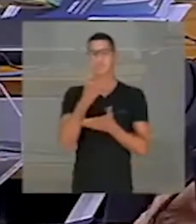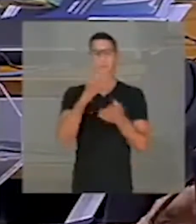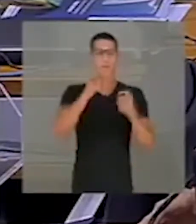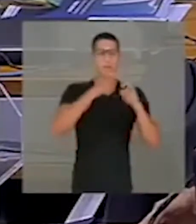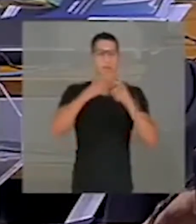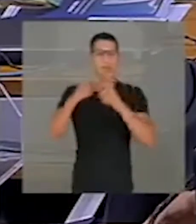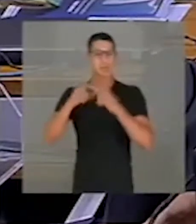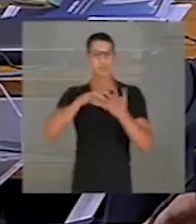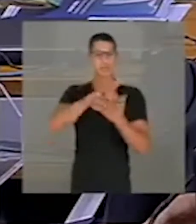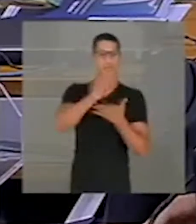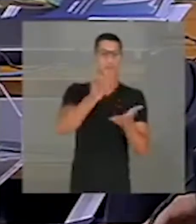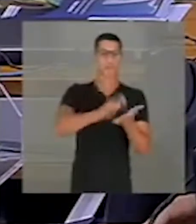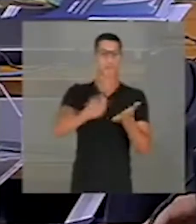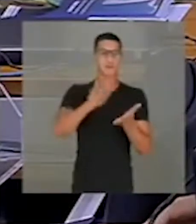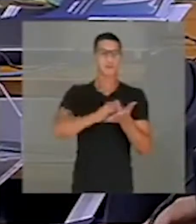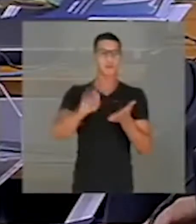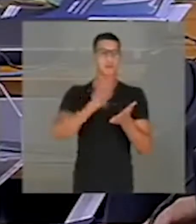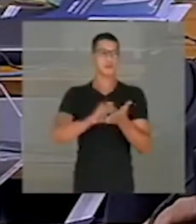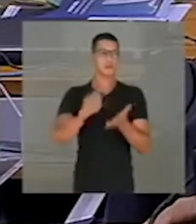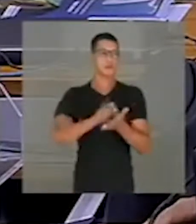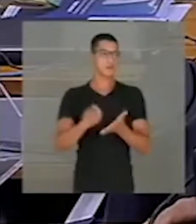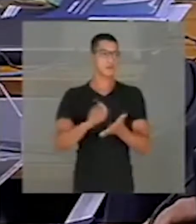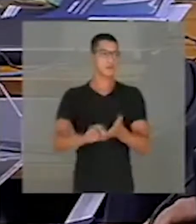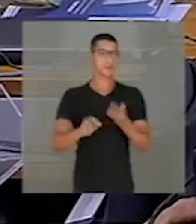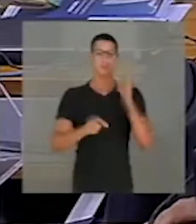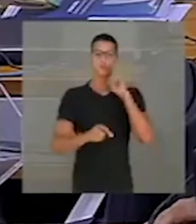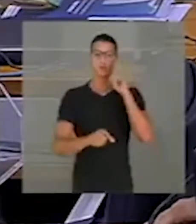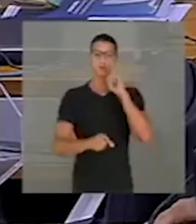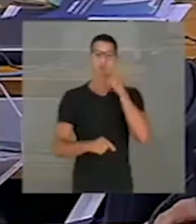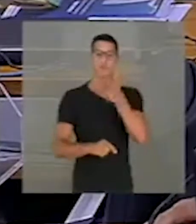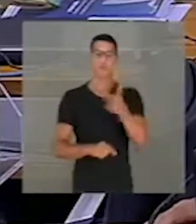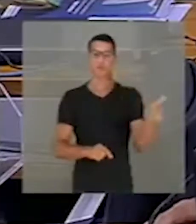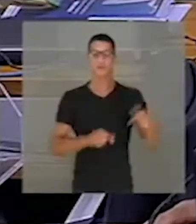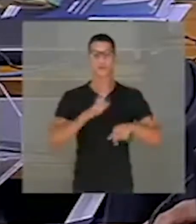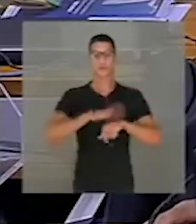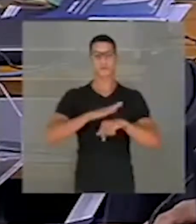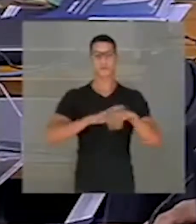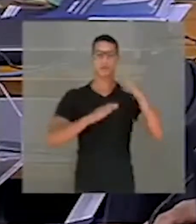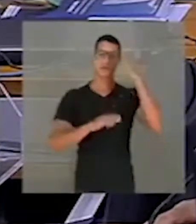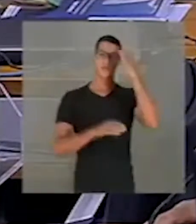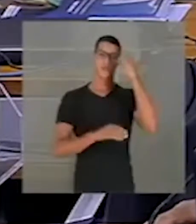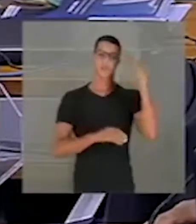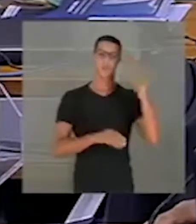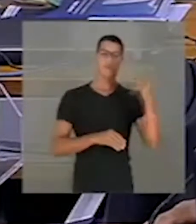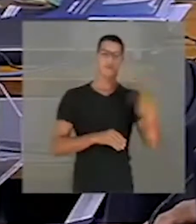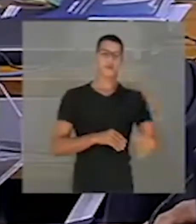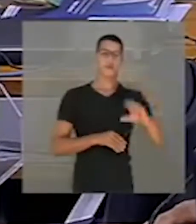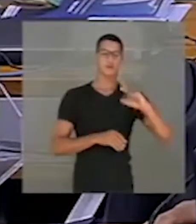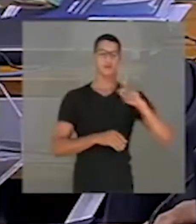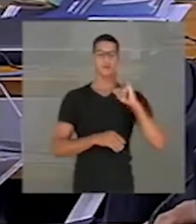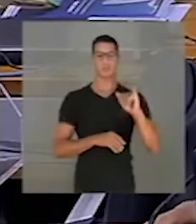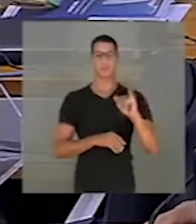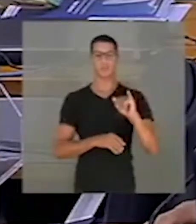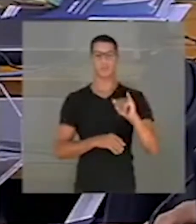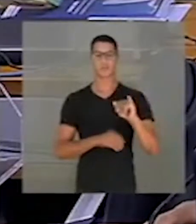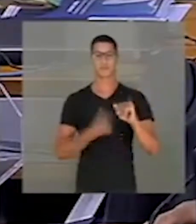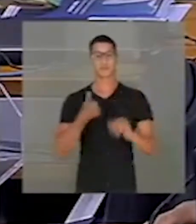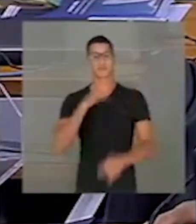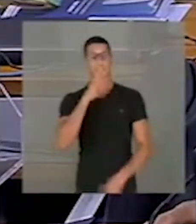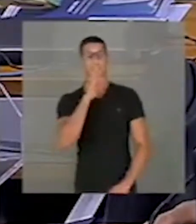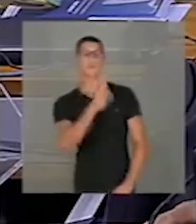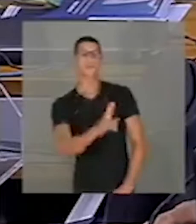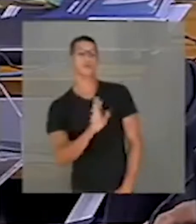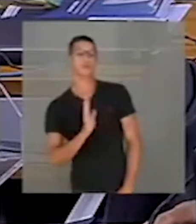mundo prescreviam todos os dias não se tornaram famosos nessa CPI? Respondo